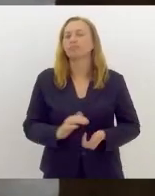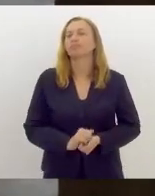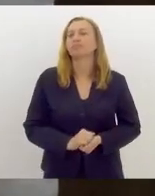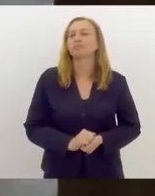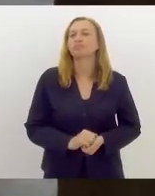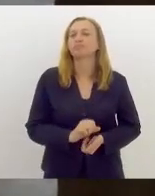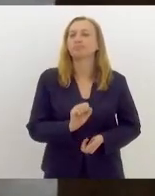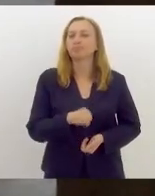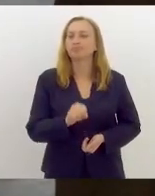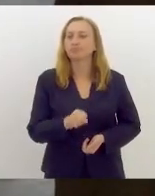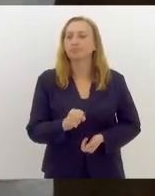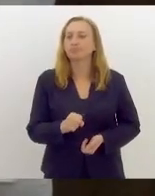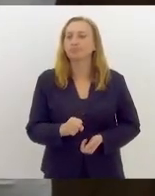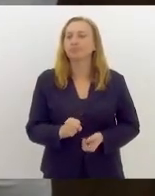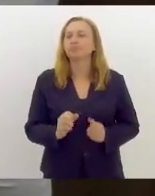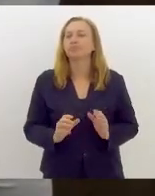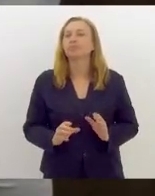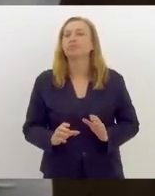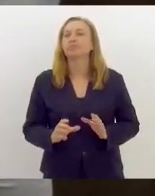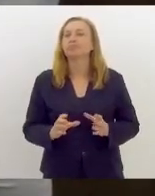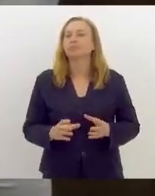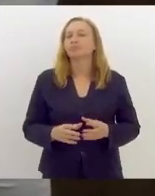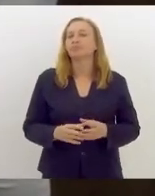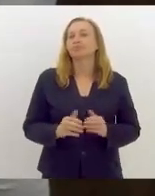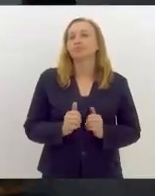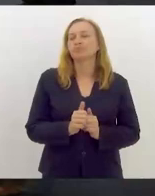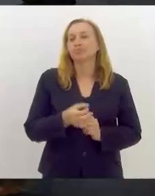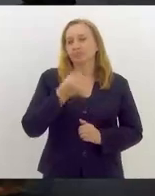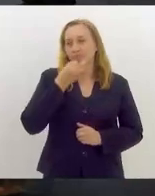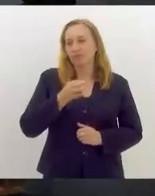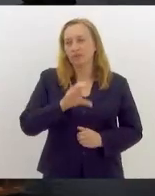parecer é favorável nos termos da ccj